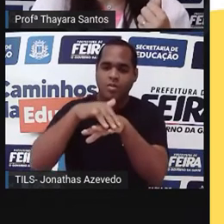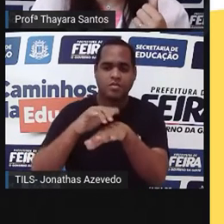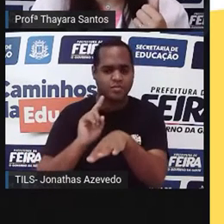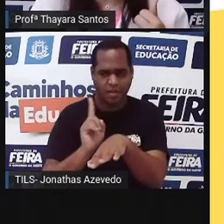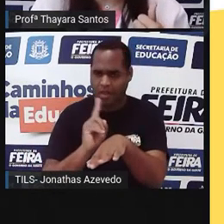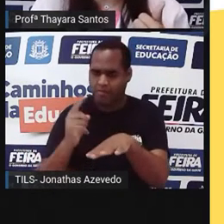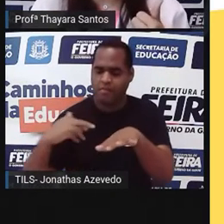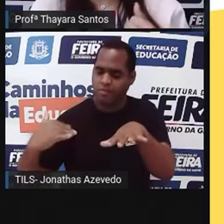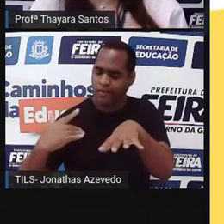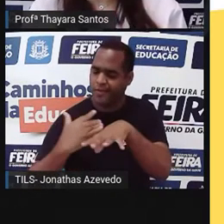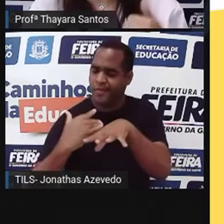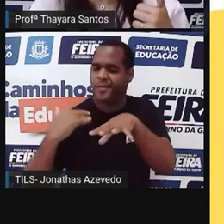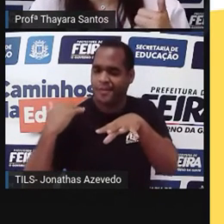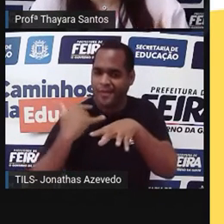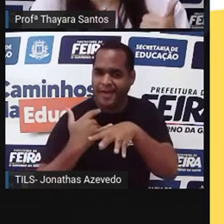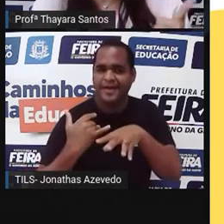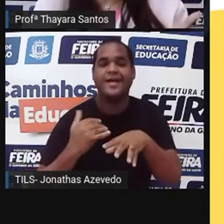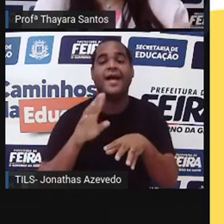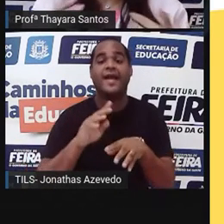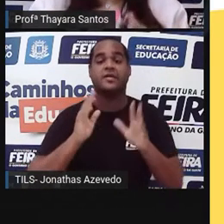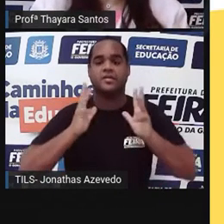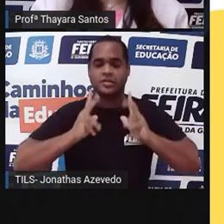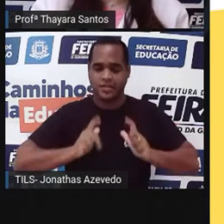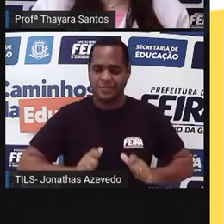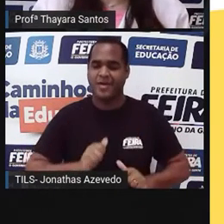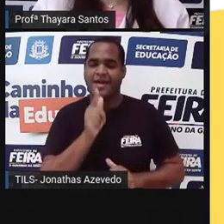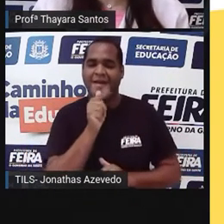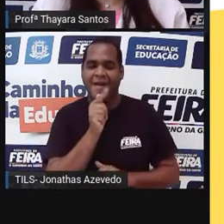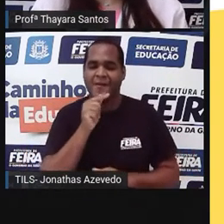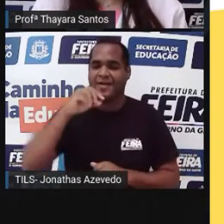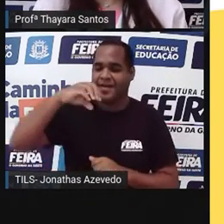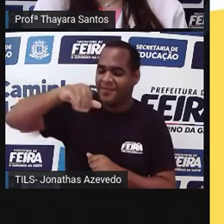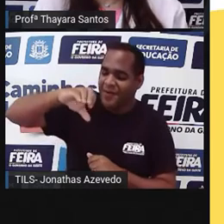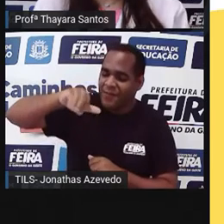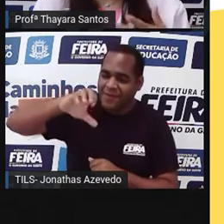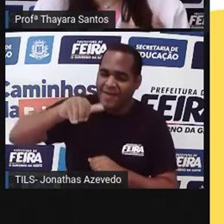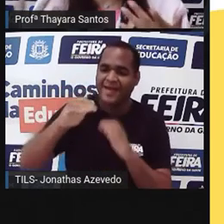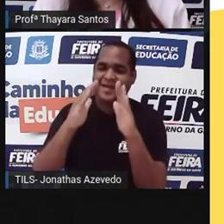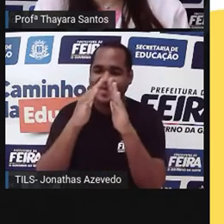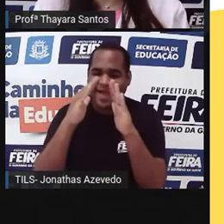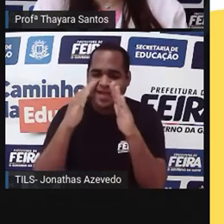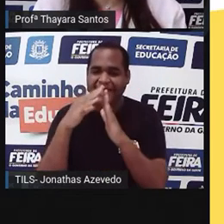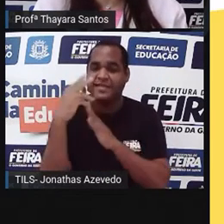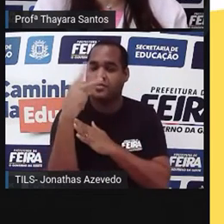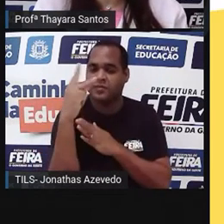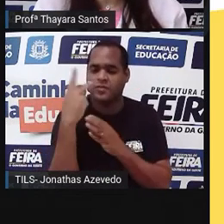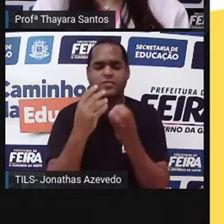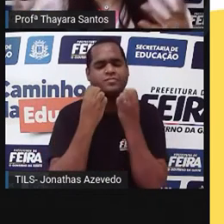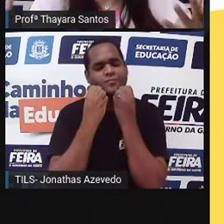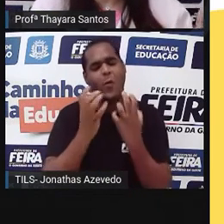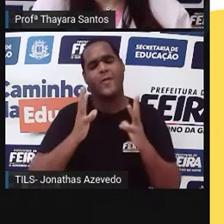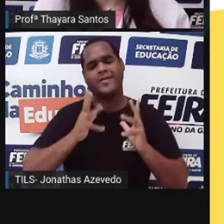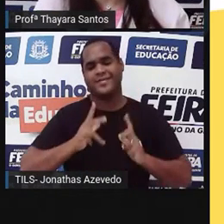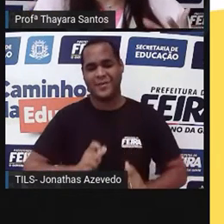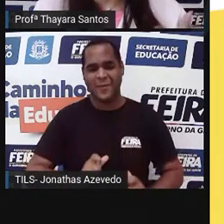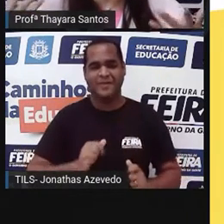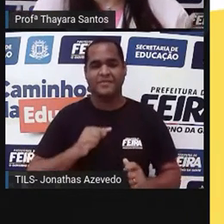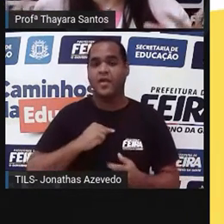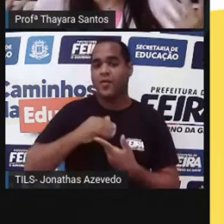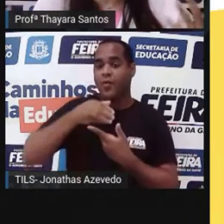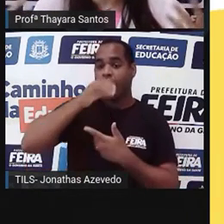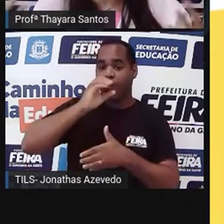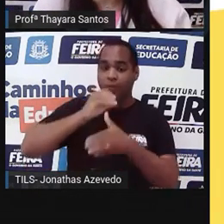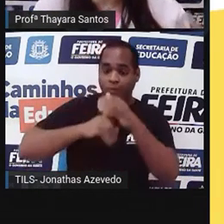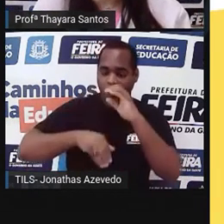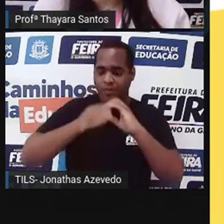como benefício, a gente vai ter uma água limpa na torneira da nossa casa, né? Uma água própria para consumo. E vai continuar tendo isso